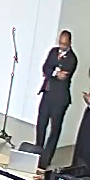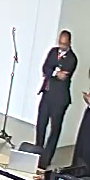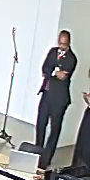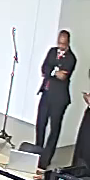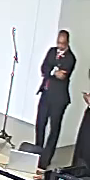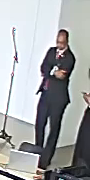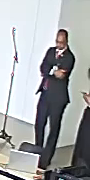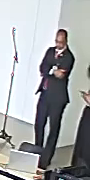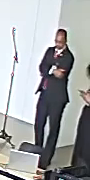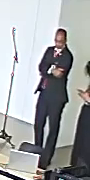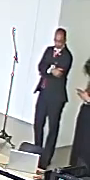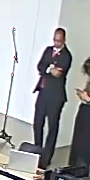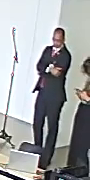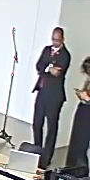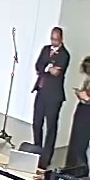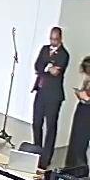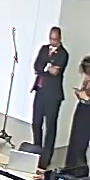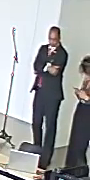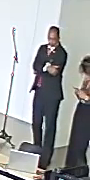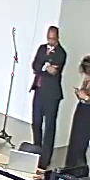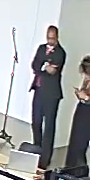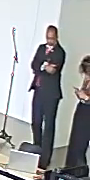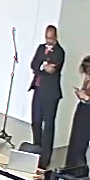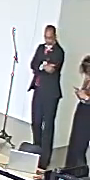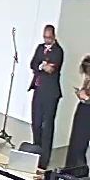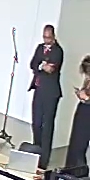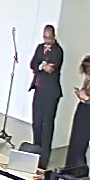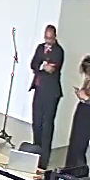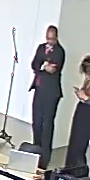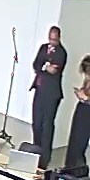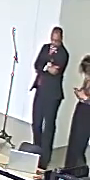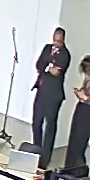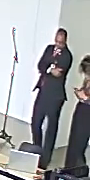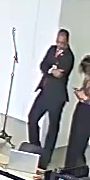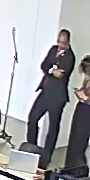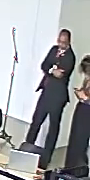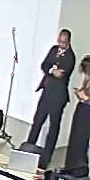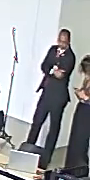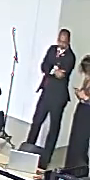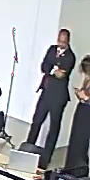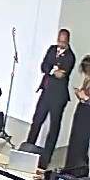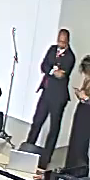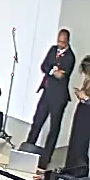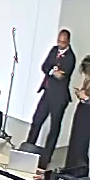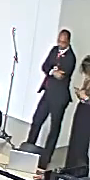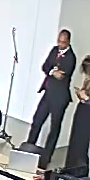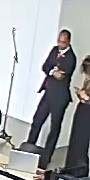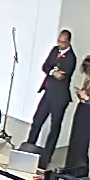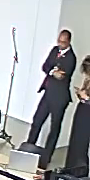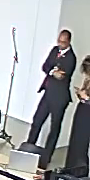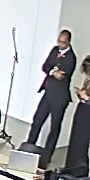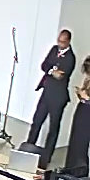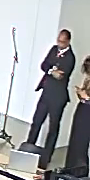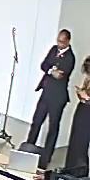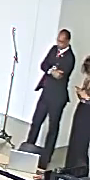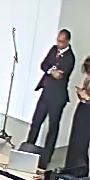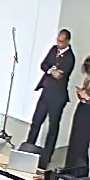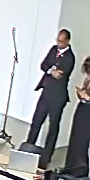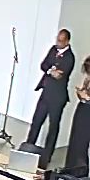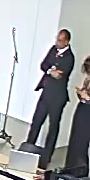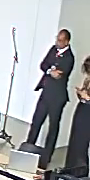para oferecer formação musical e cultural às crianças e aos jovens. E aqui